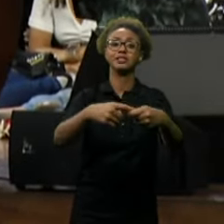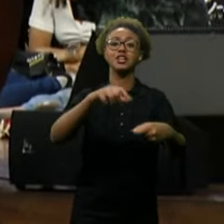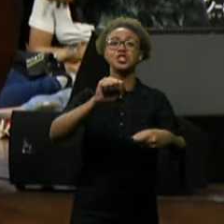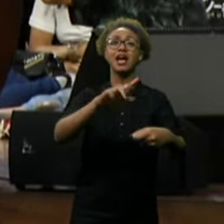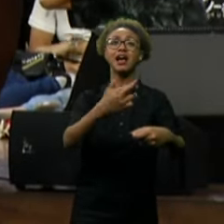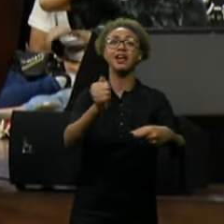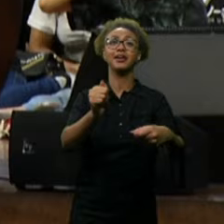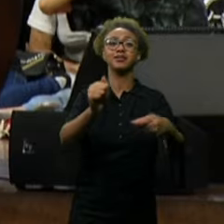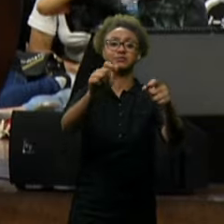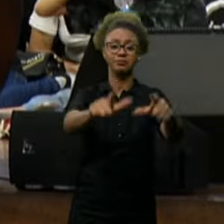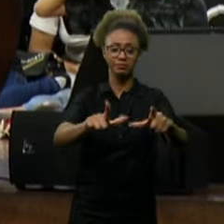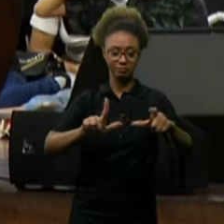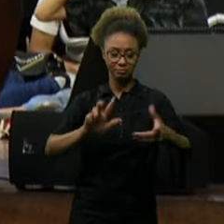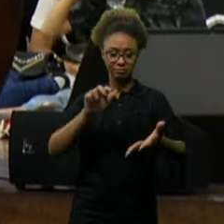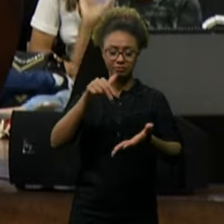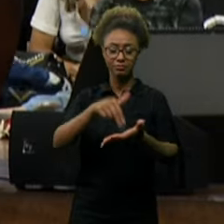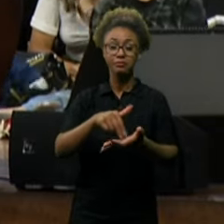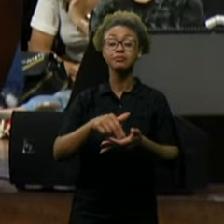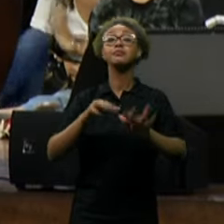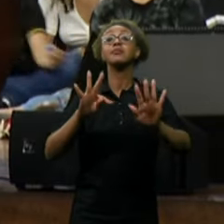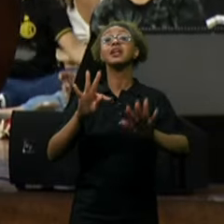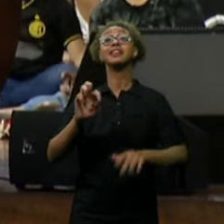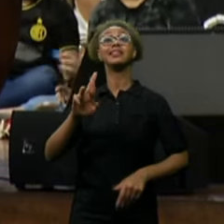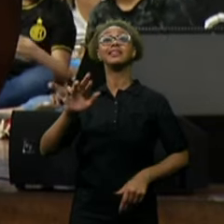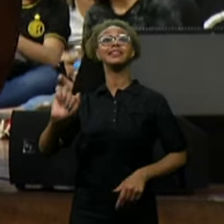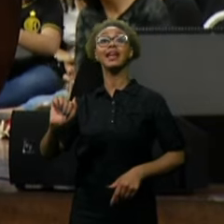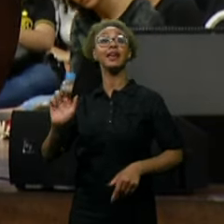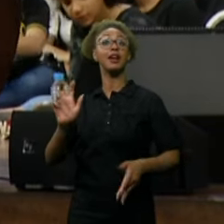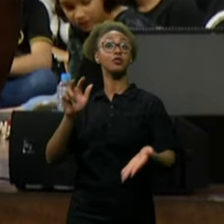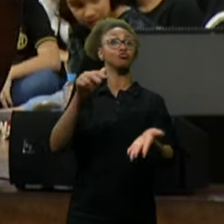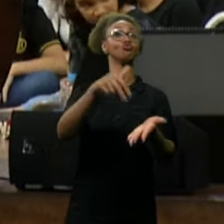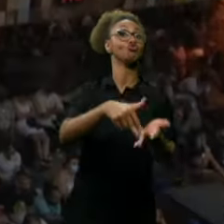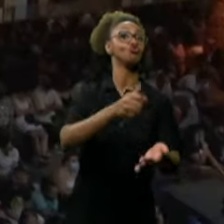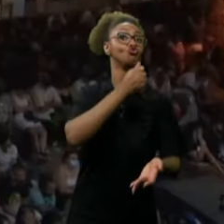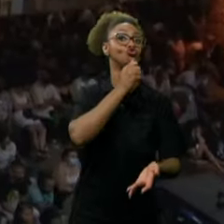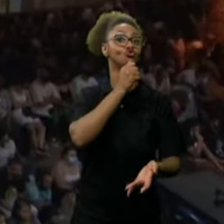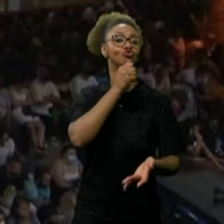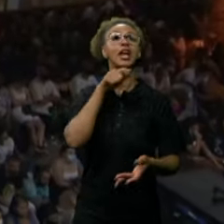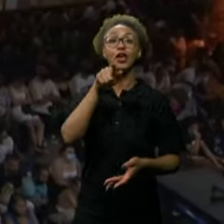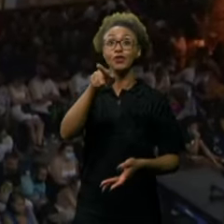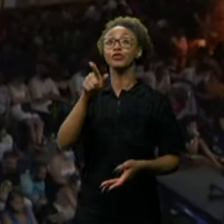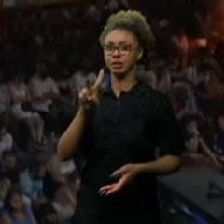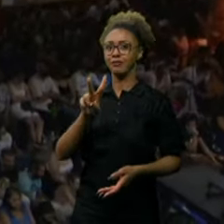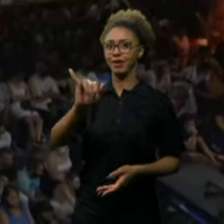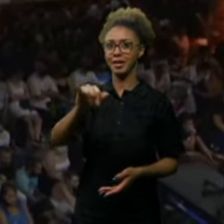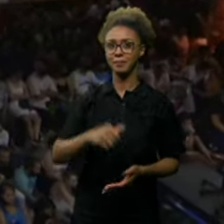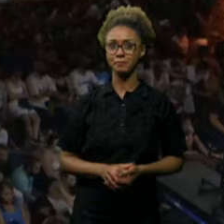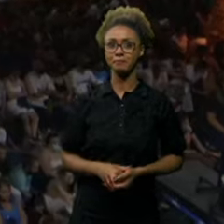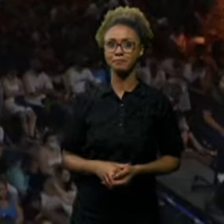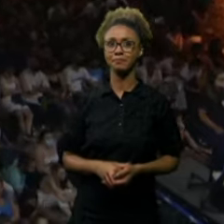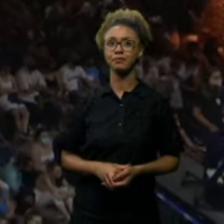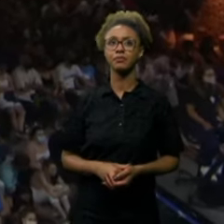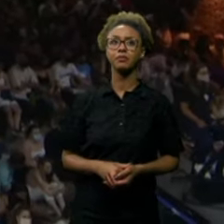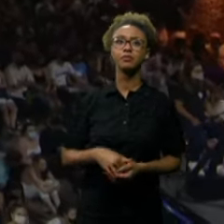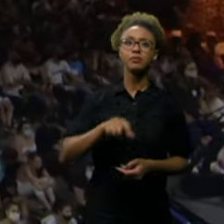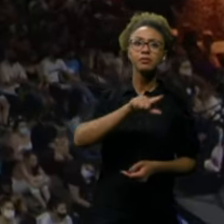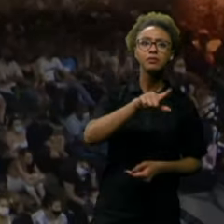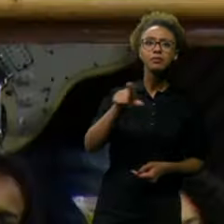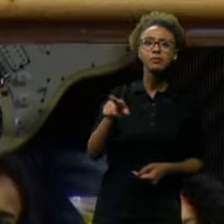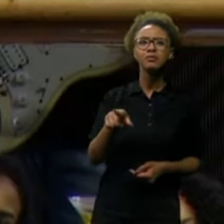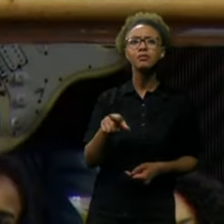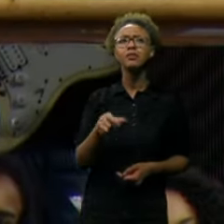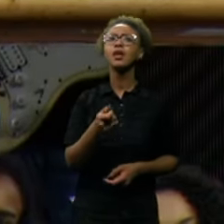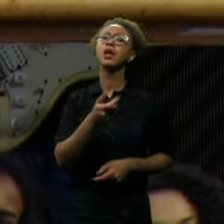e por que que terá não chegou mas você vai chegar com essas sete pessoas vão chegar